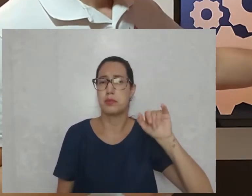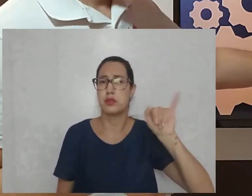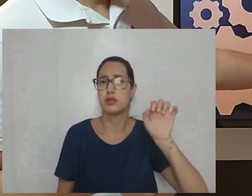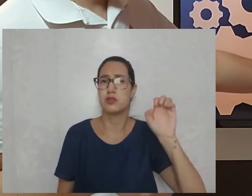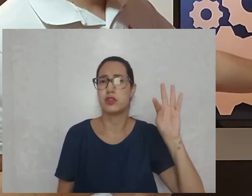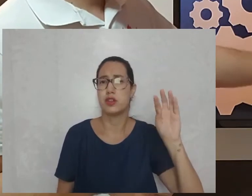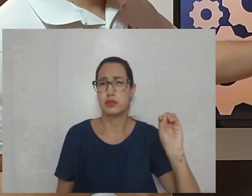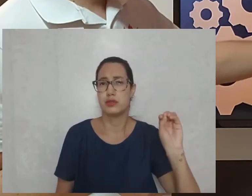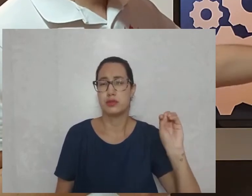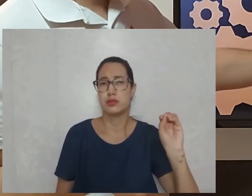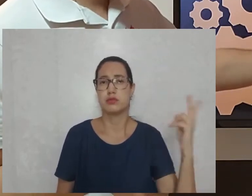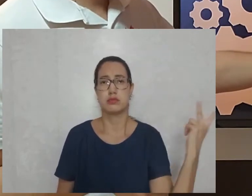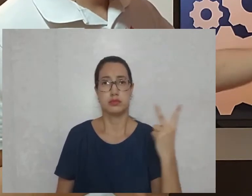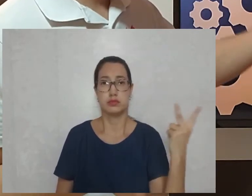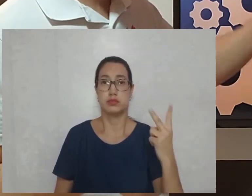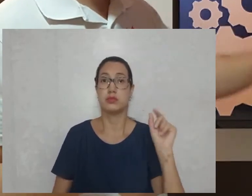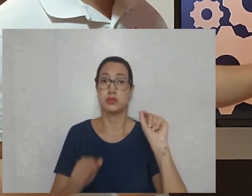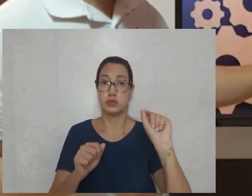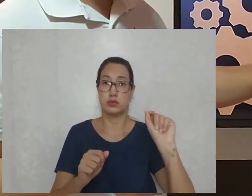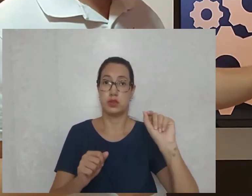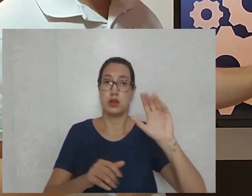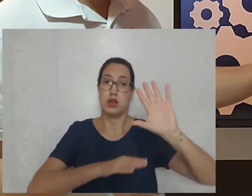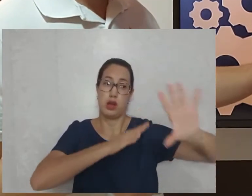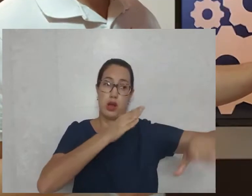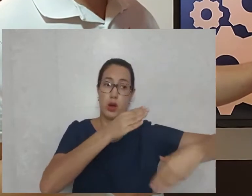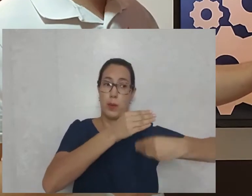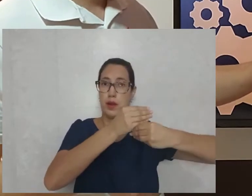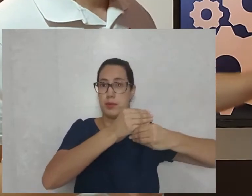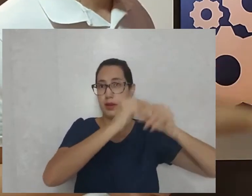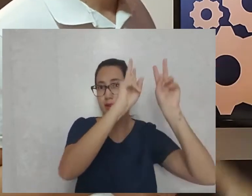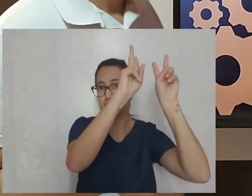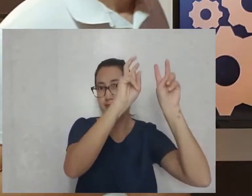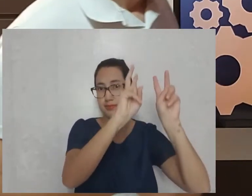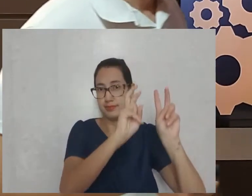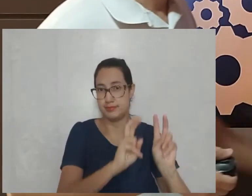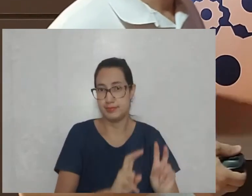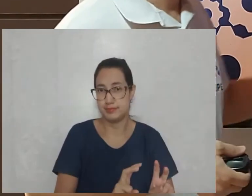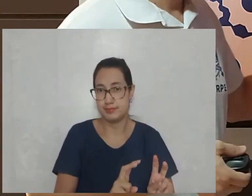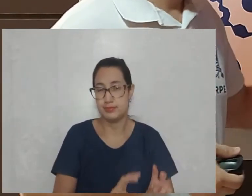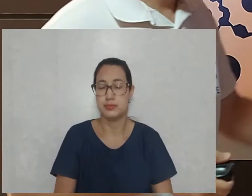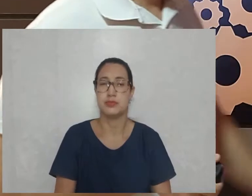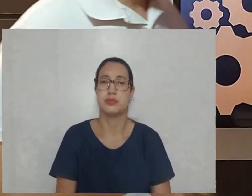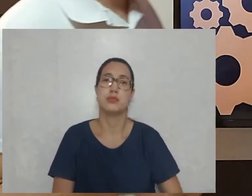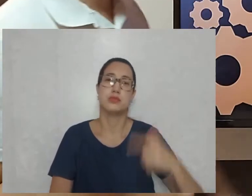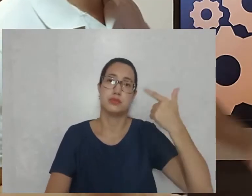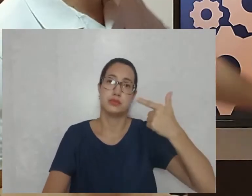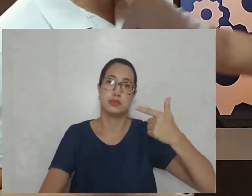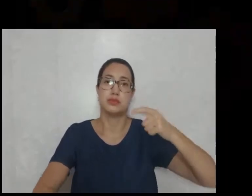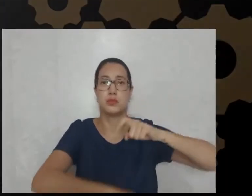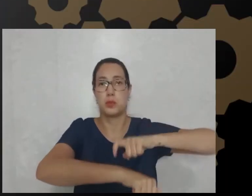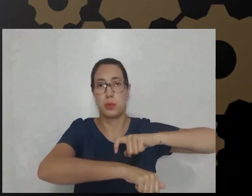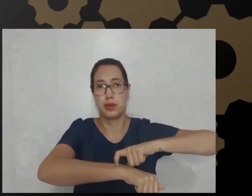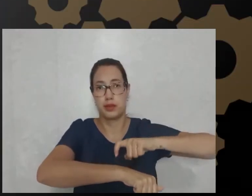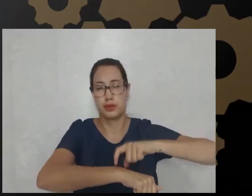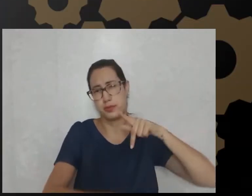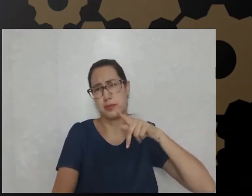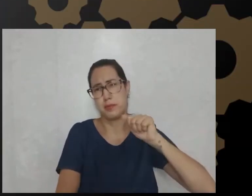objeto, fazer complementação de forma que delimite ainda mais esses caras, tá? Então, o segundo passo seria a gente